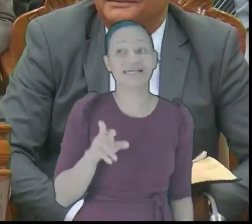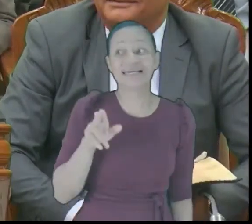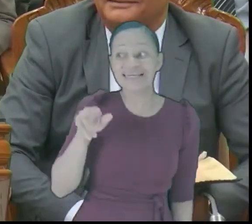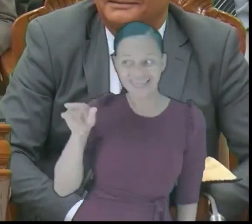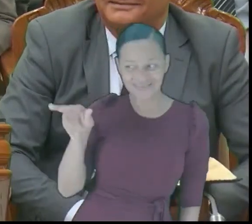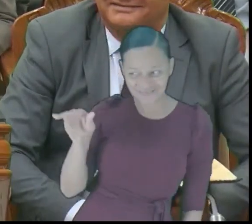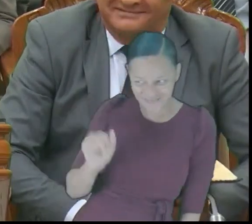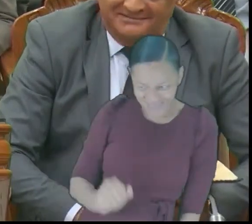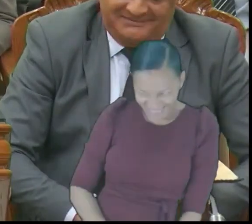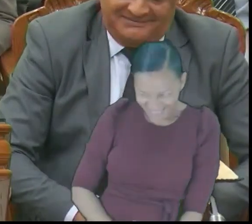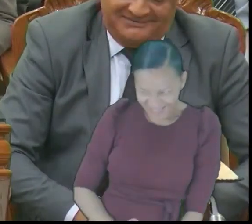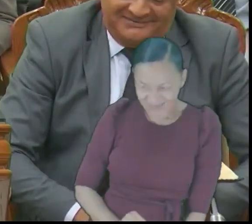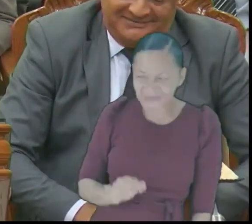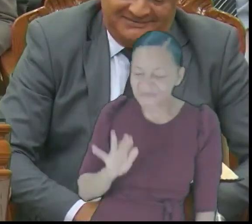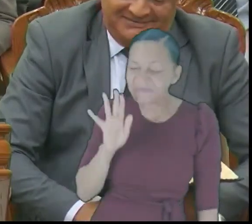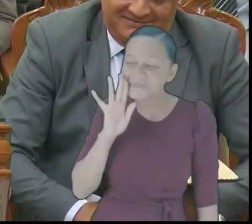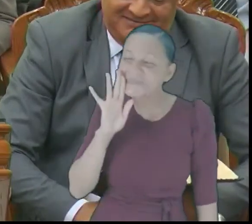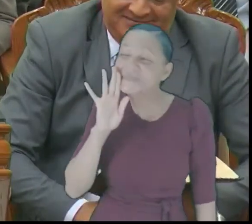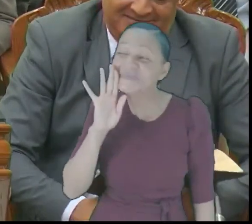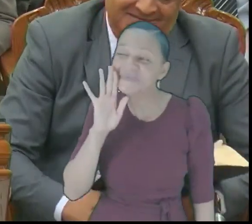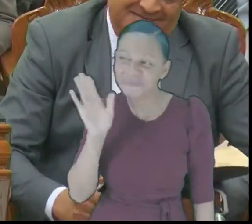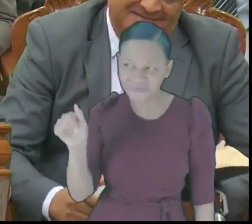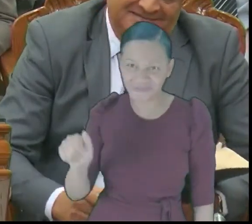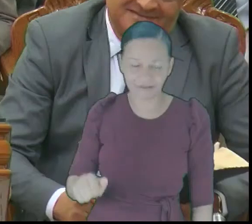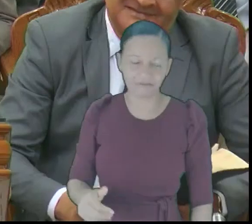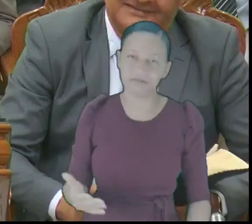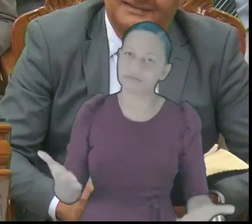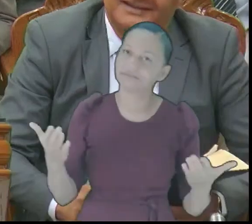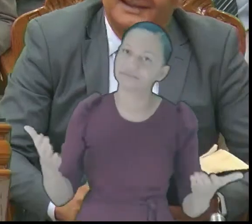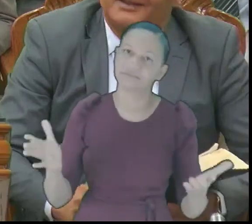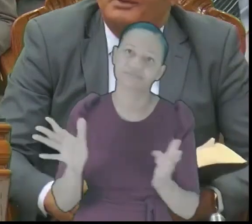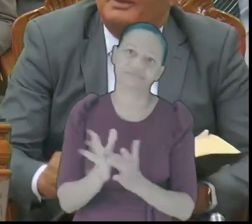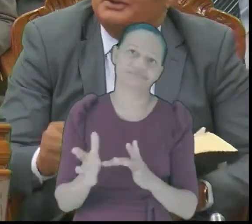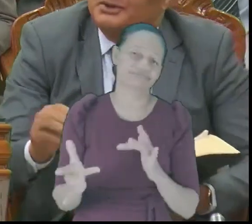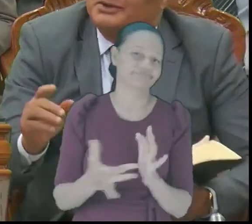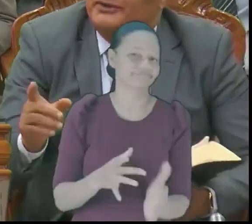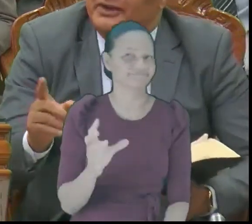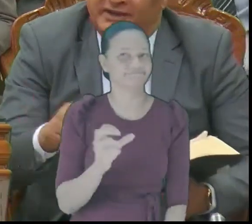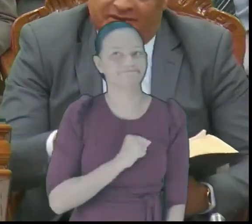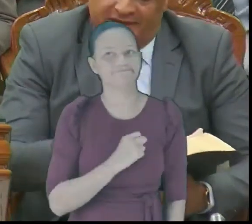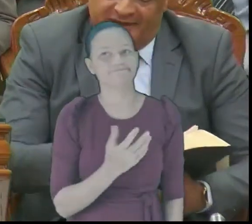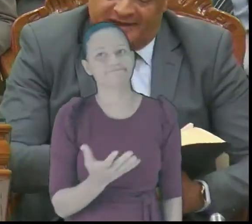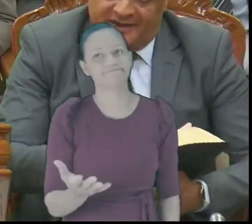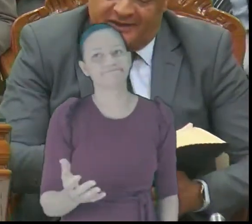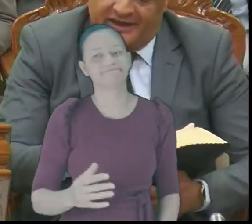Irmã, fio. Oh, meu Jesus amado.